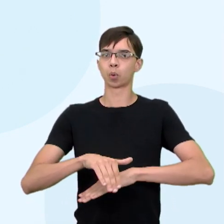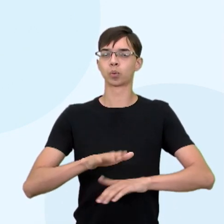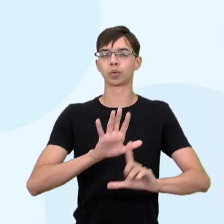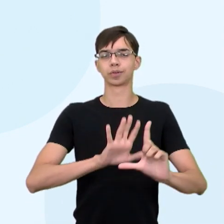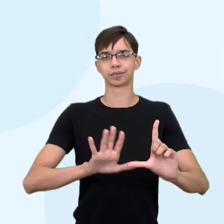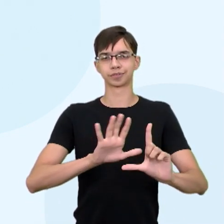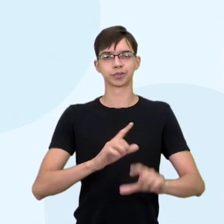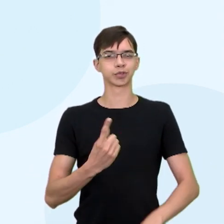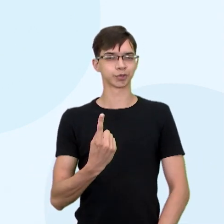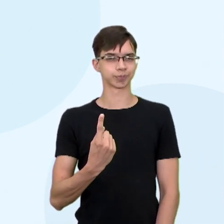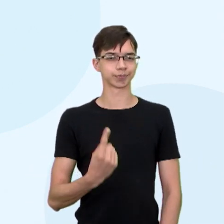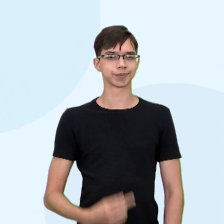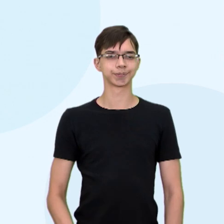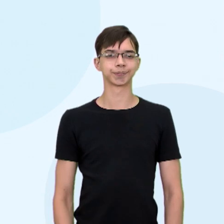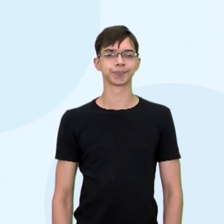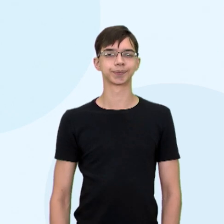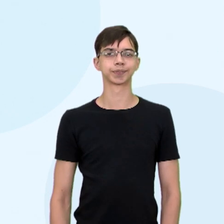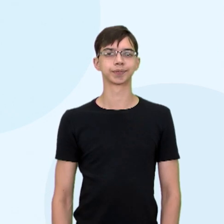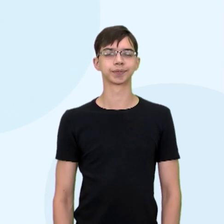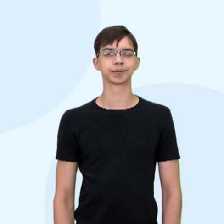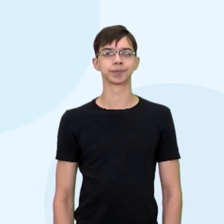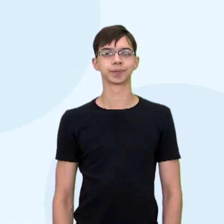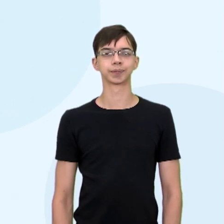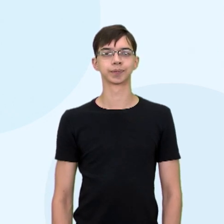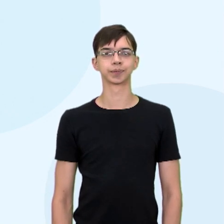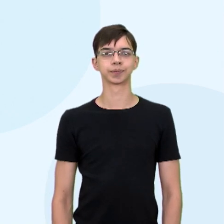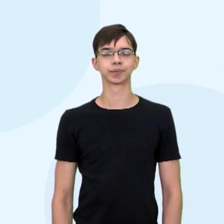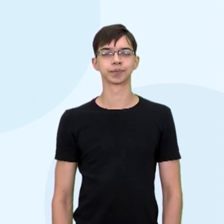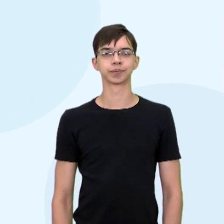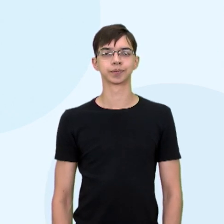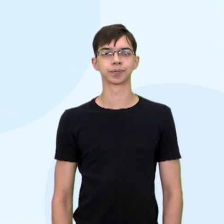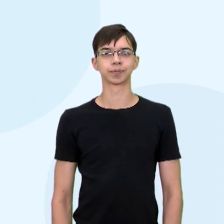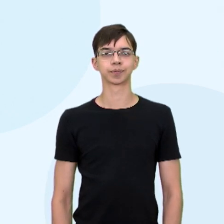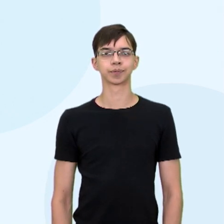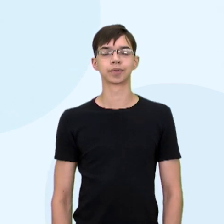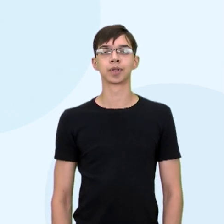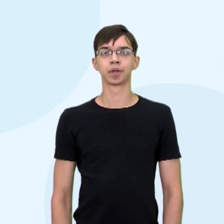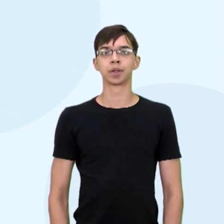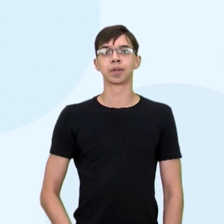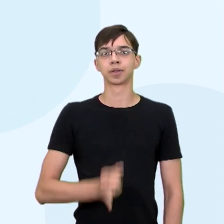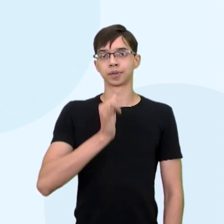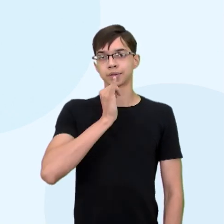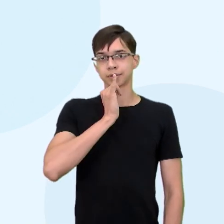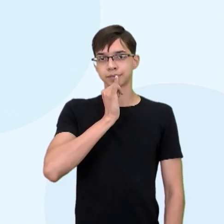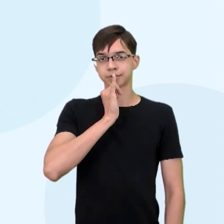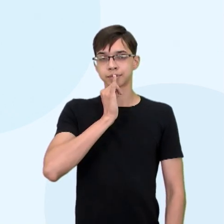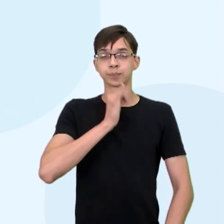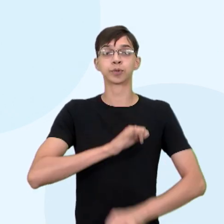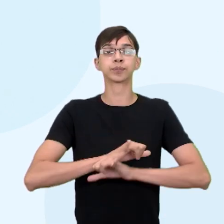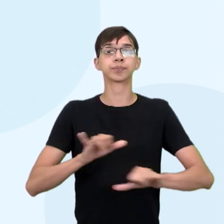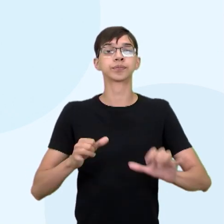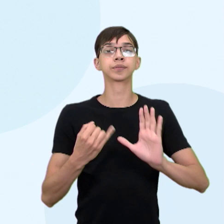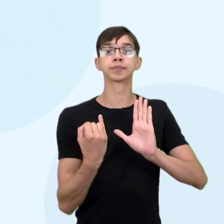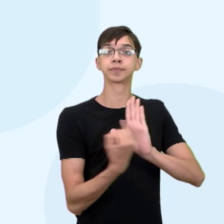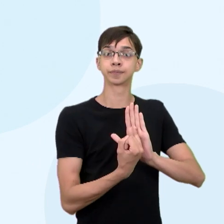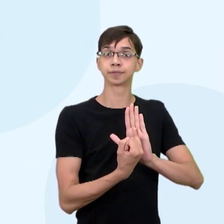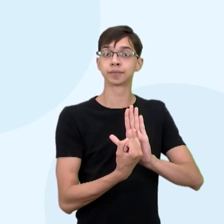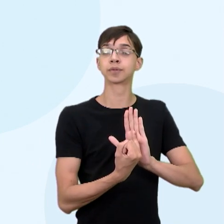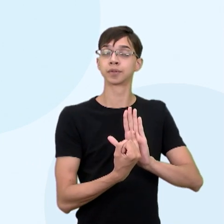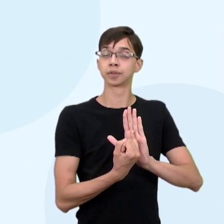nele. Que é o quê? Quando a gente fala de identidade, nós construímos a nossa